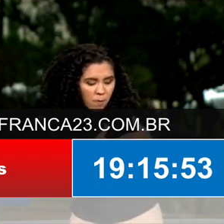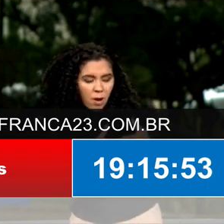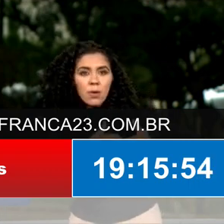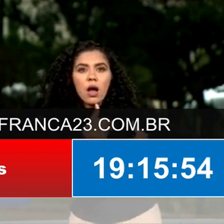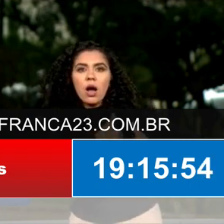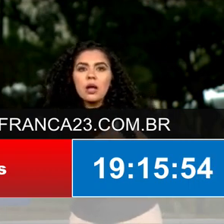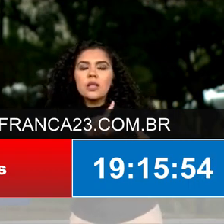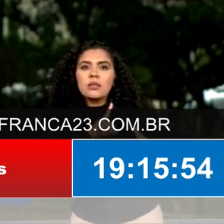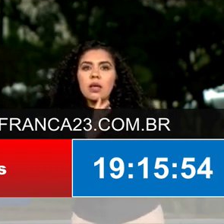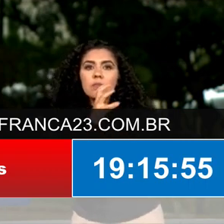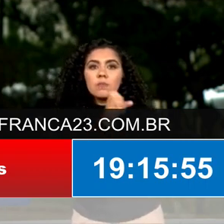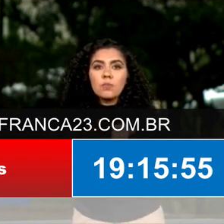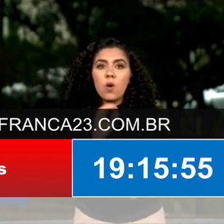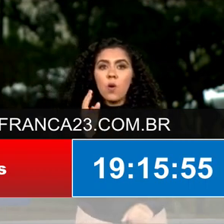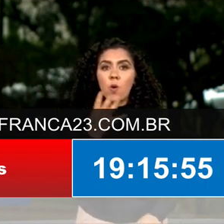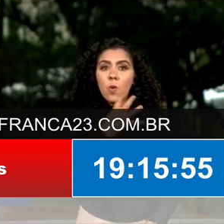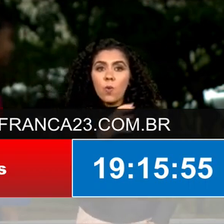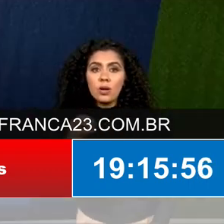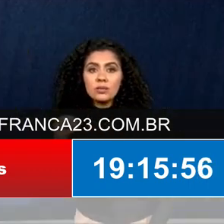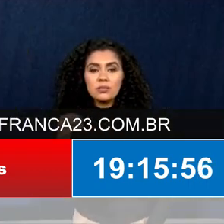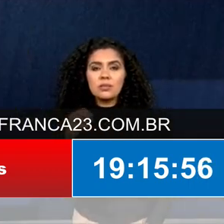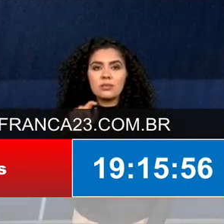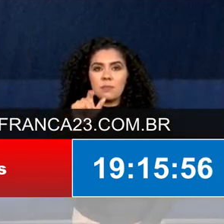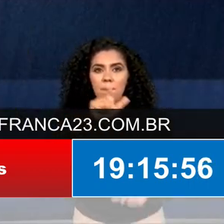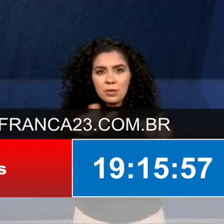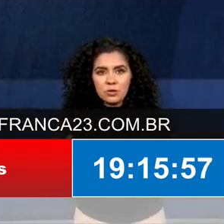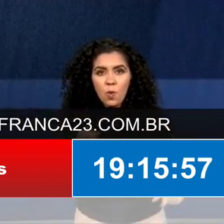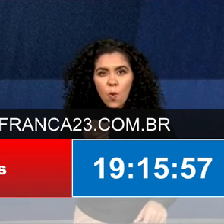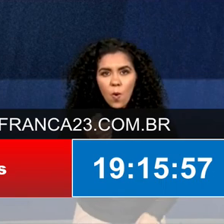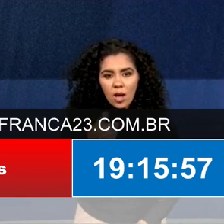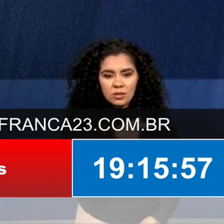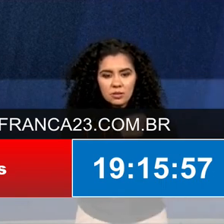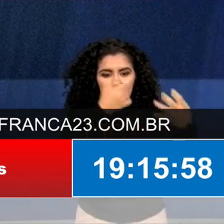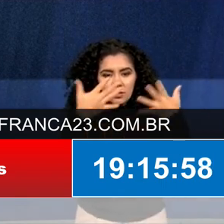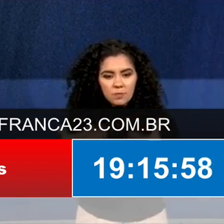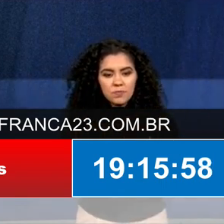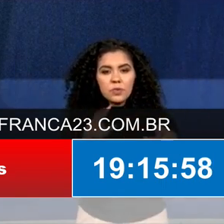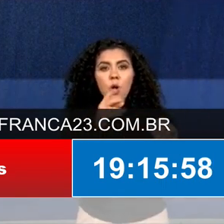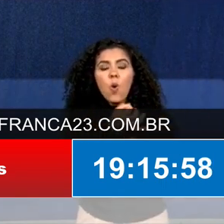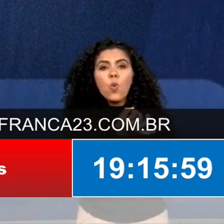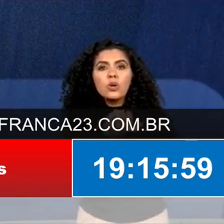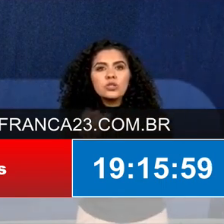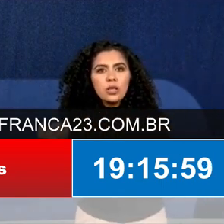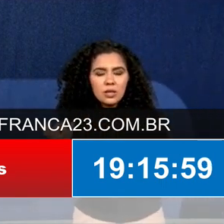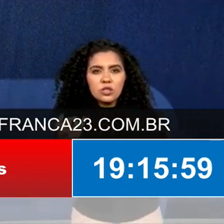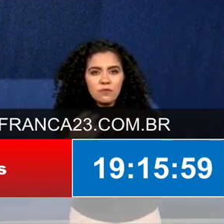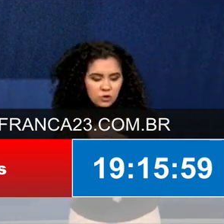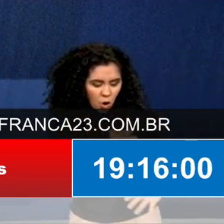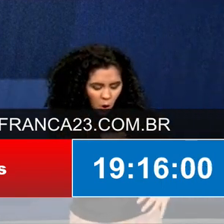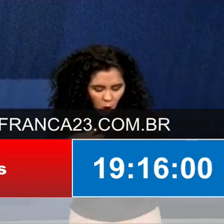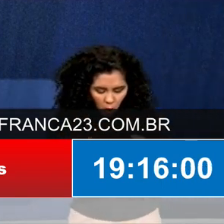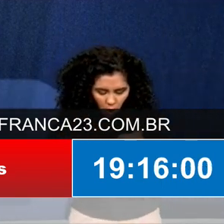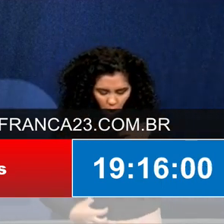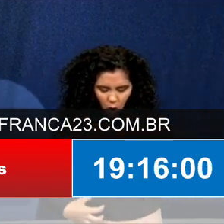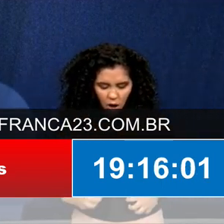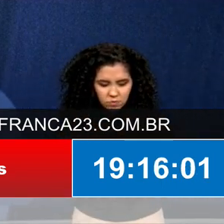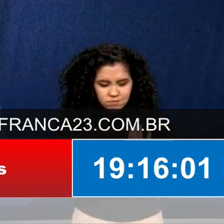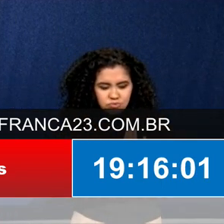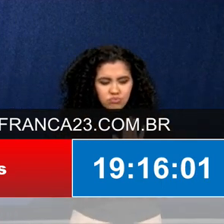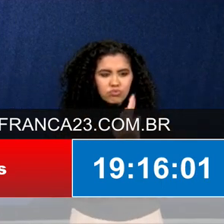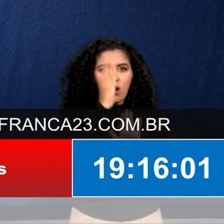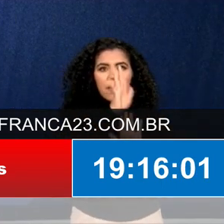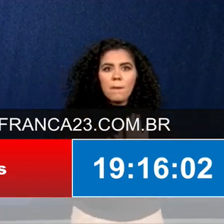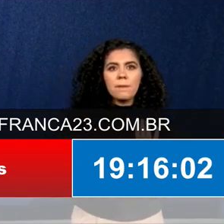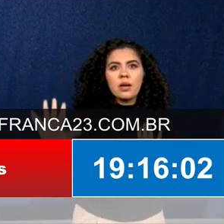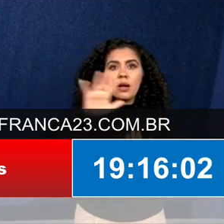são quase 400 pessoas. O número de doações de órgãos tem subido nos últimos anos. O país atingiu